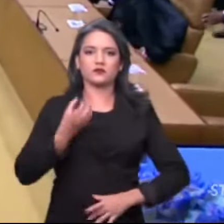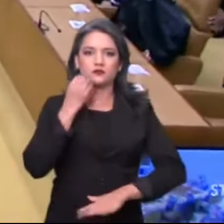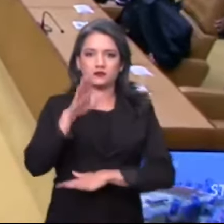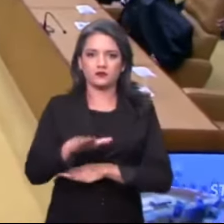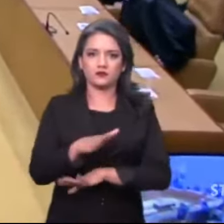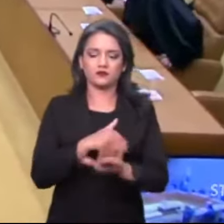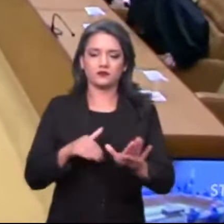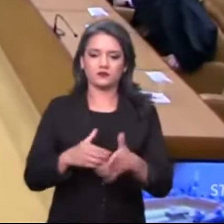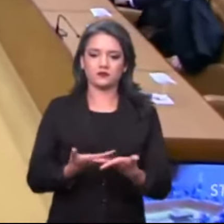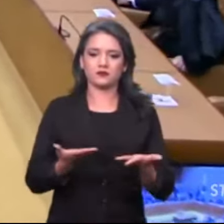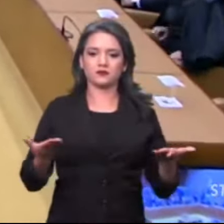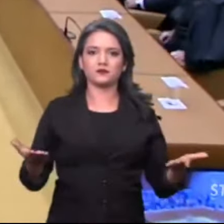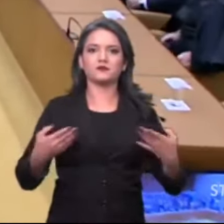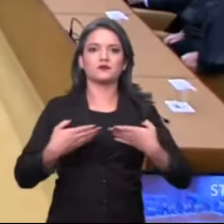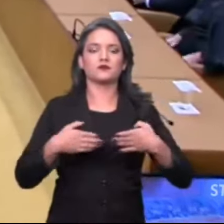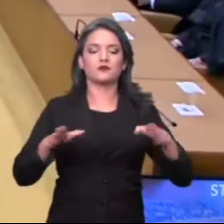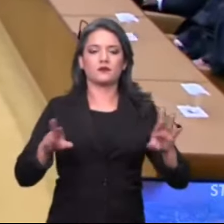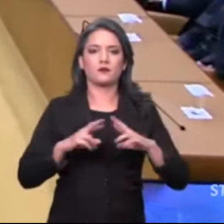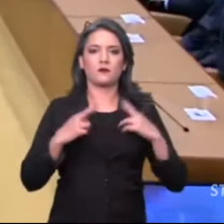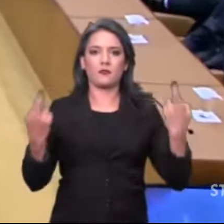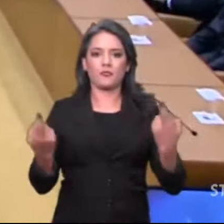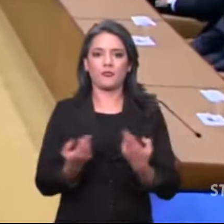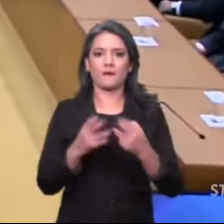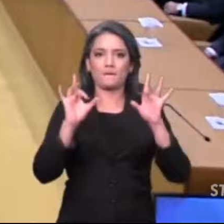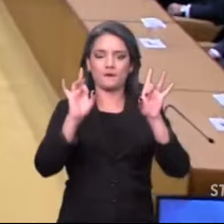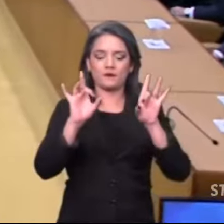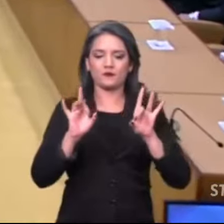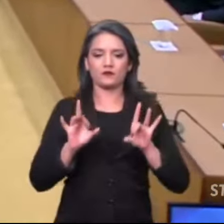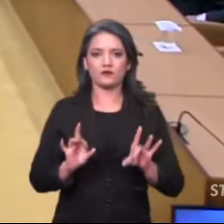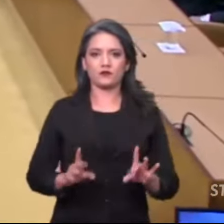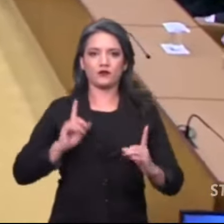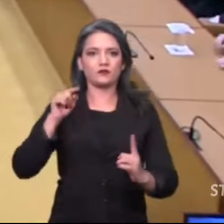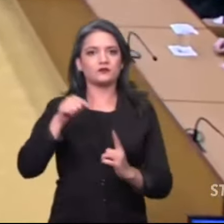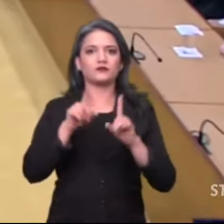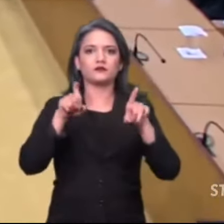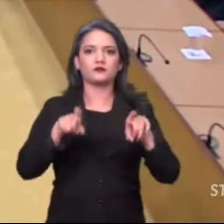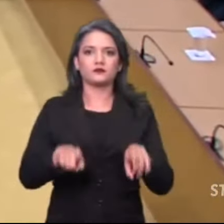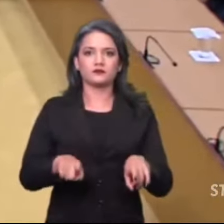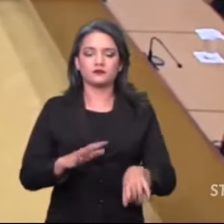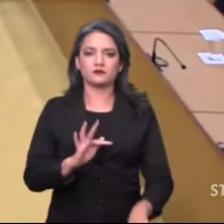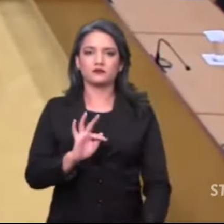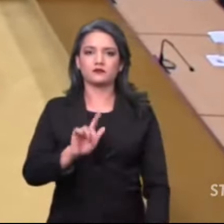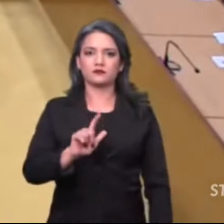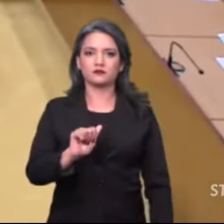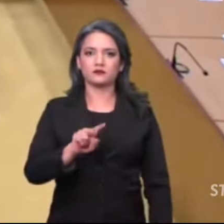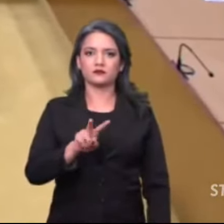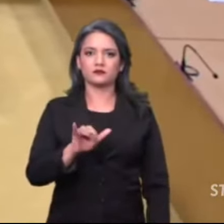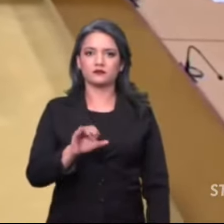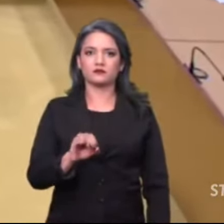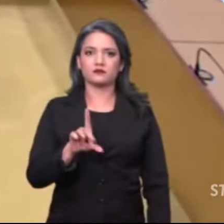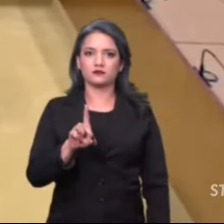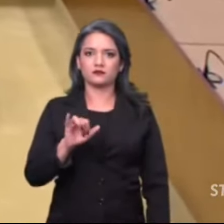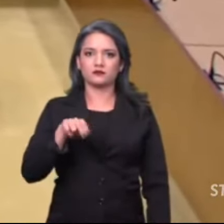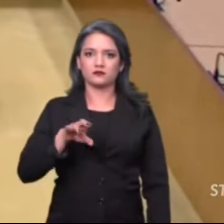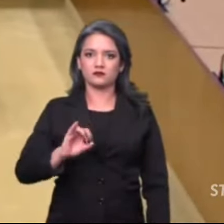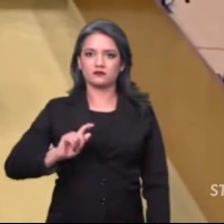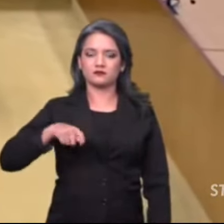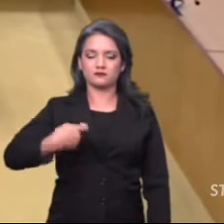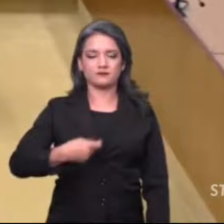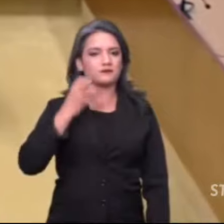Declaro aberta a sessão solene destinada à posse do senhor Flávio Dino no cargo de ministro do Supremo